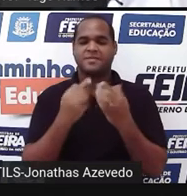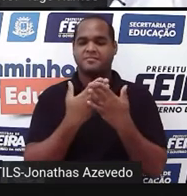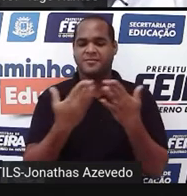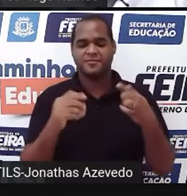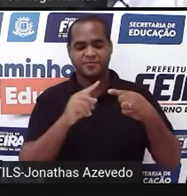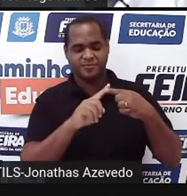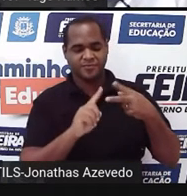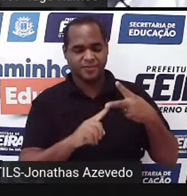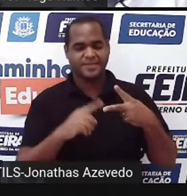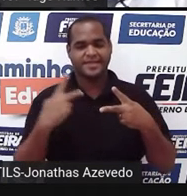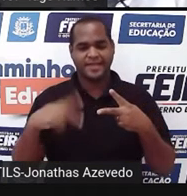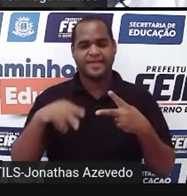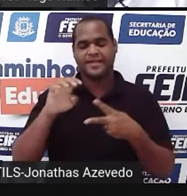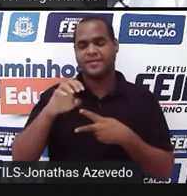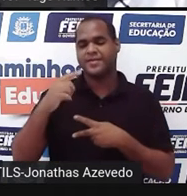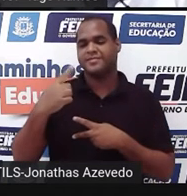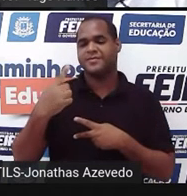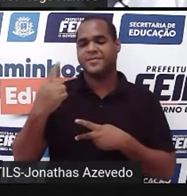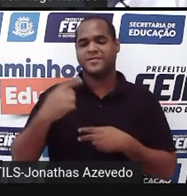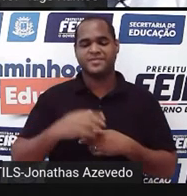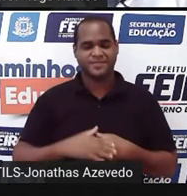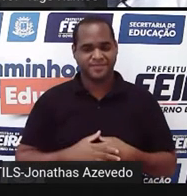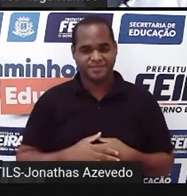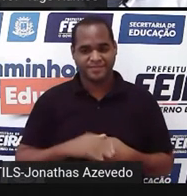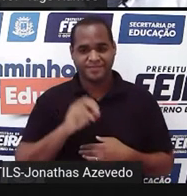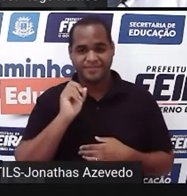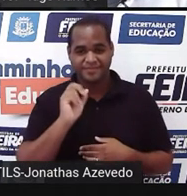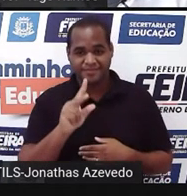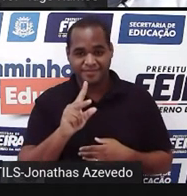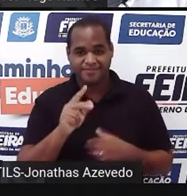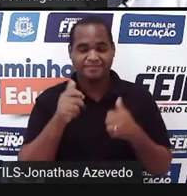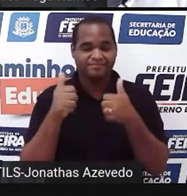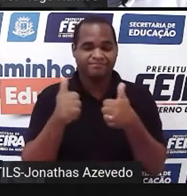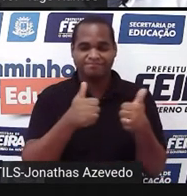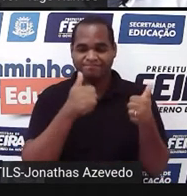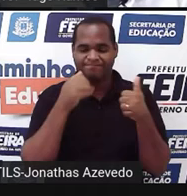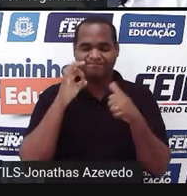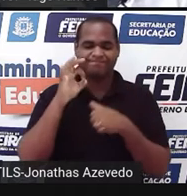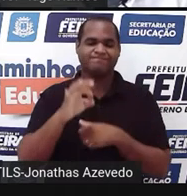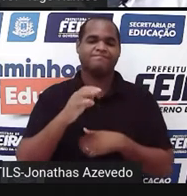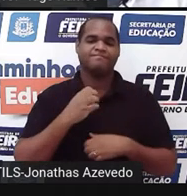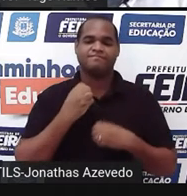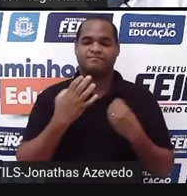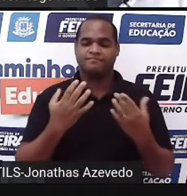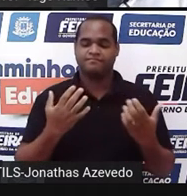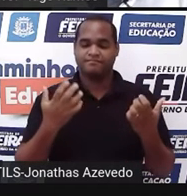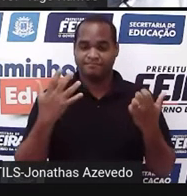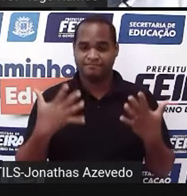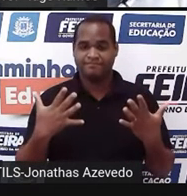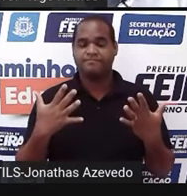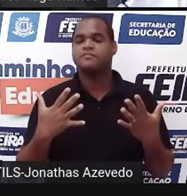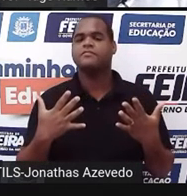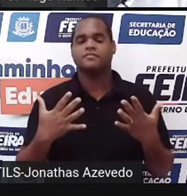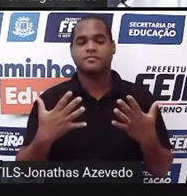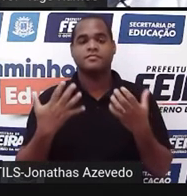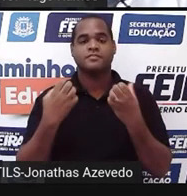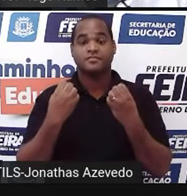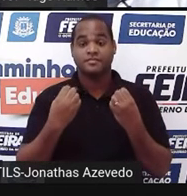essas duas equações tranquilo beleza bacana bom então